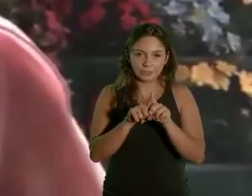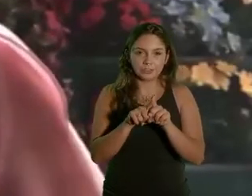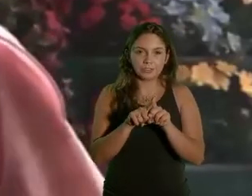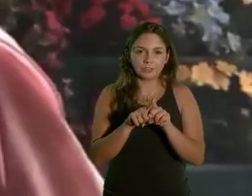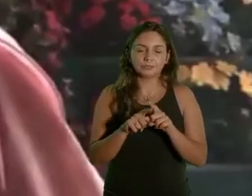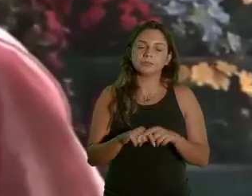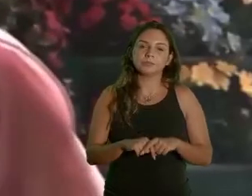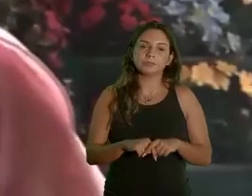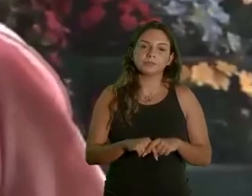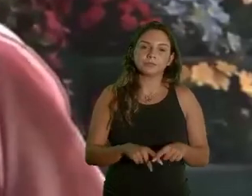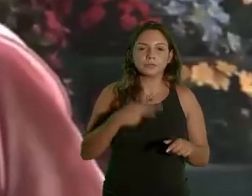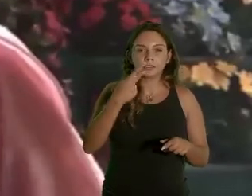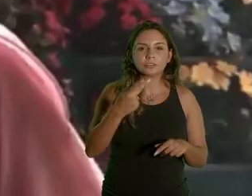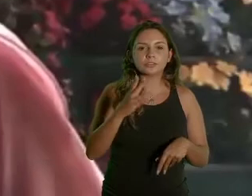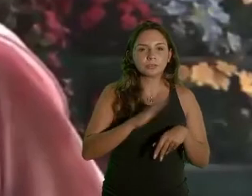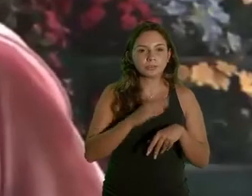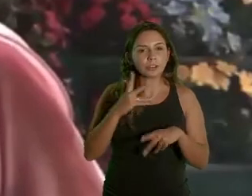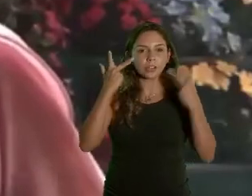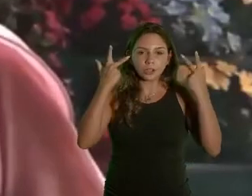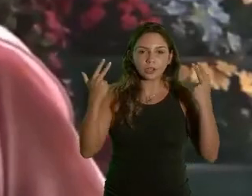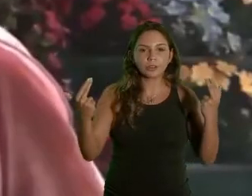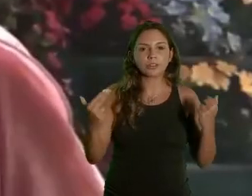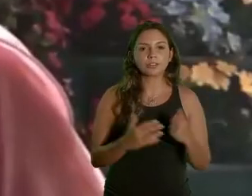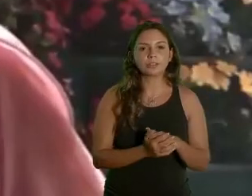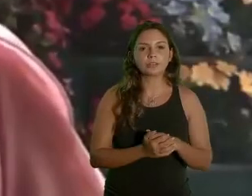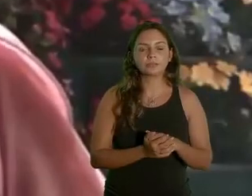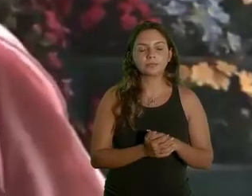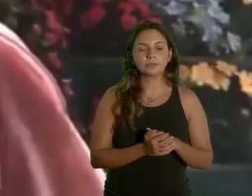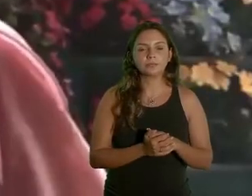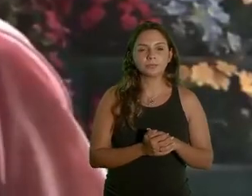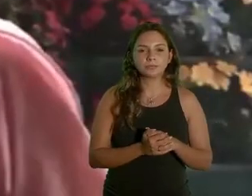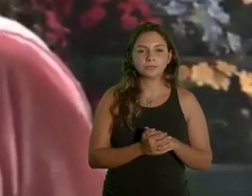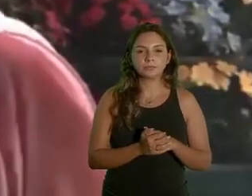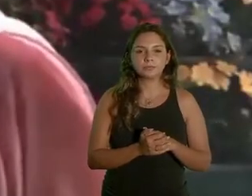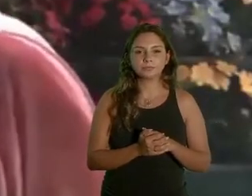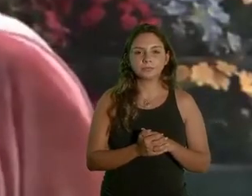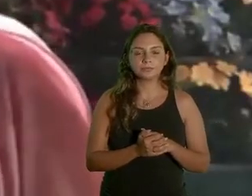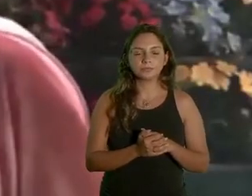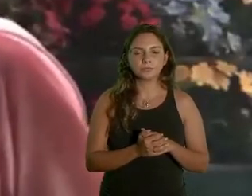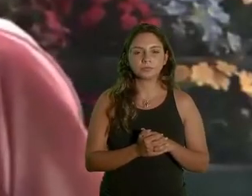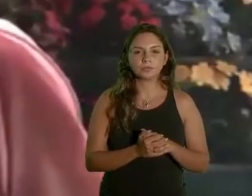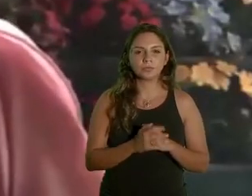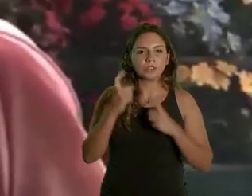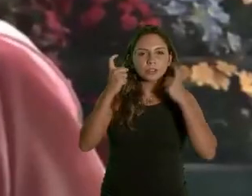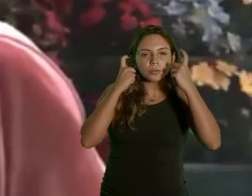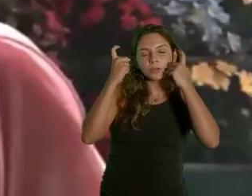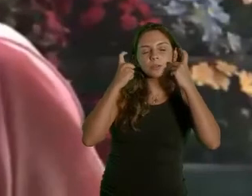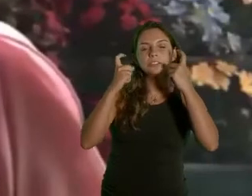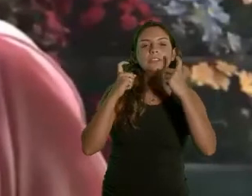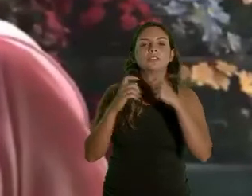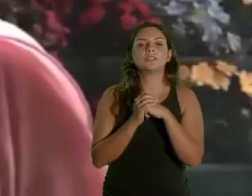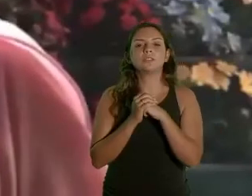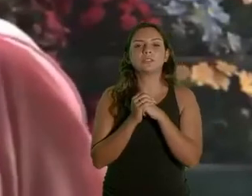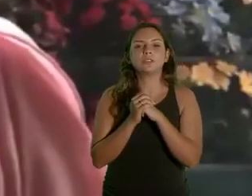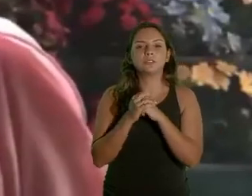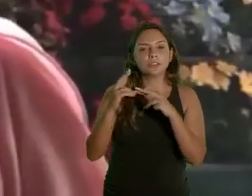que tem que ele fala com mais naturalidade, ele não tem aquele, aquela preocupação com